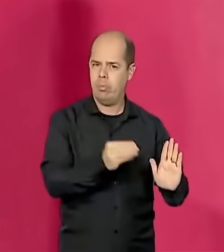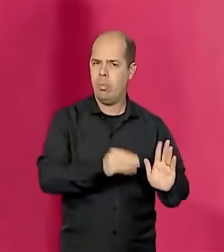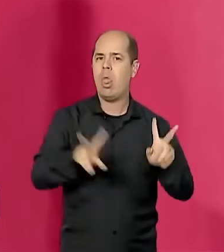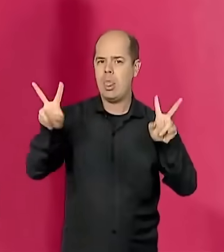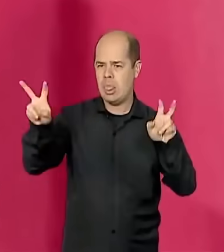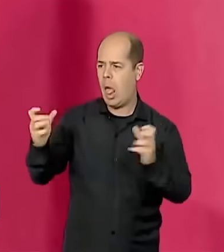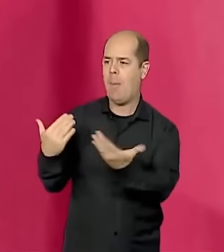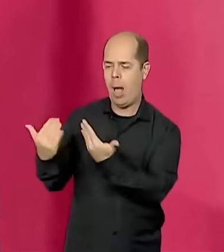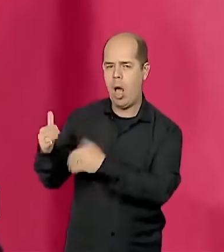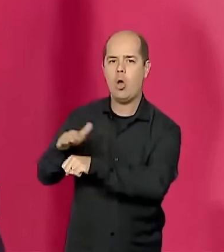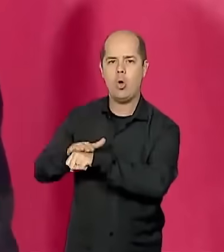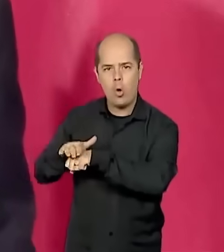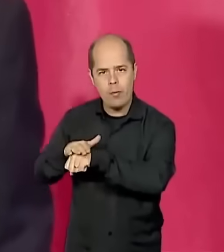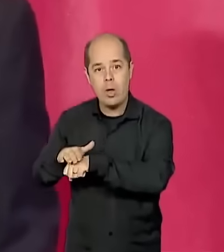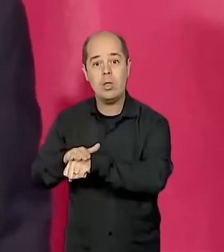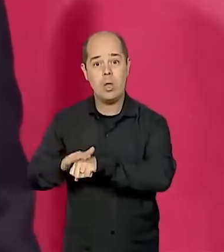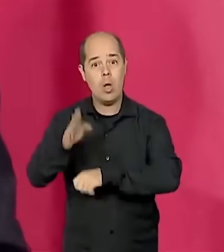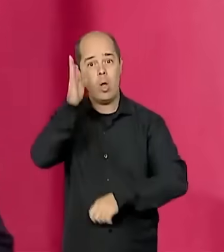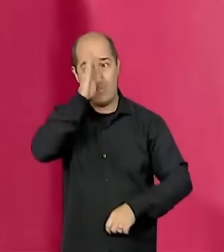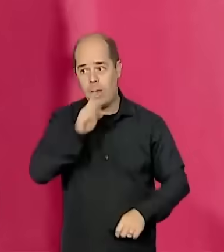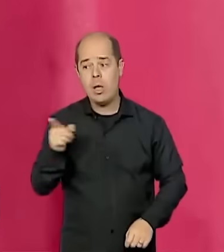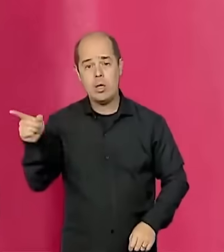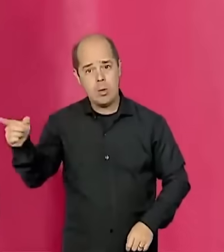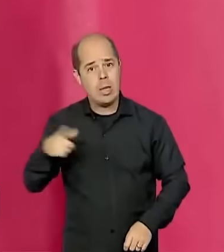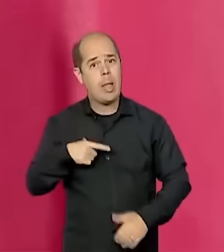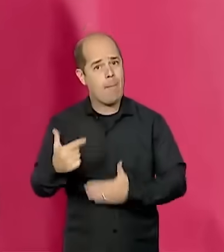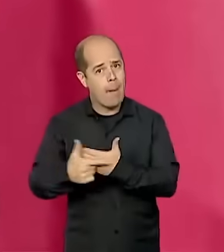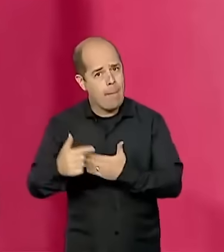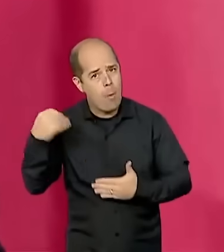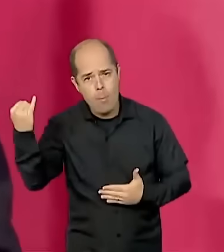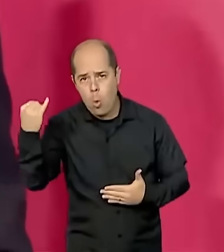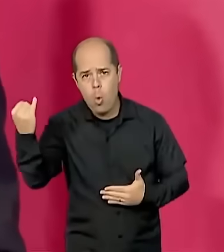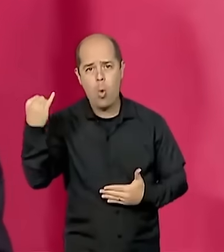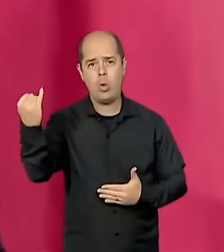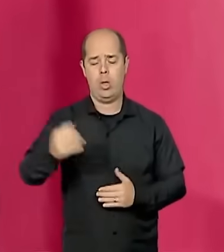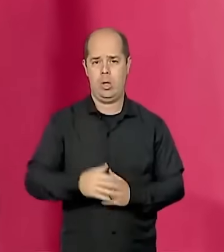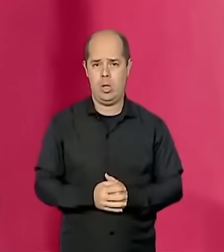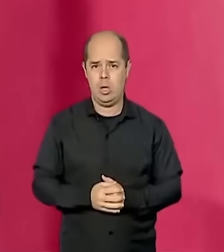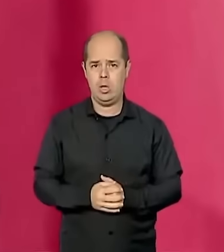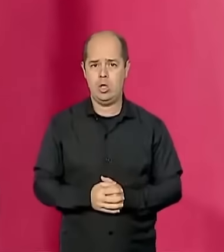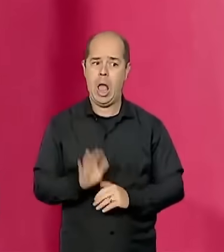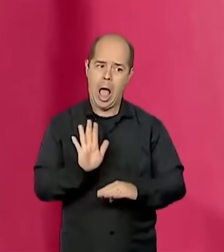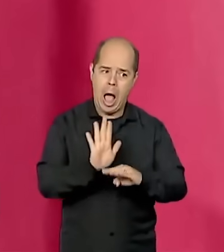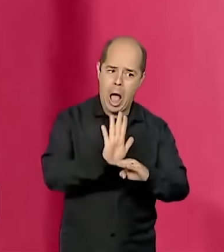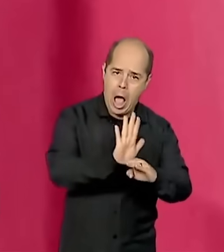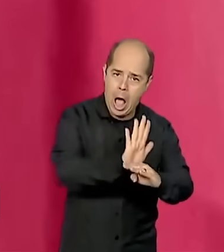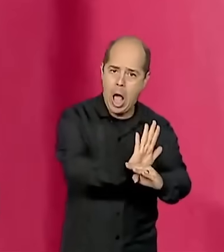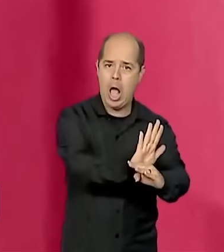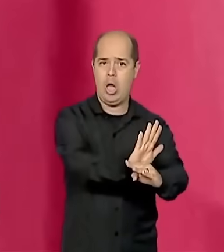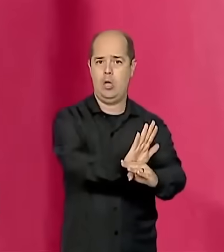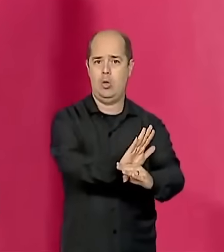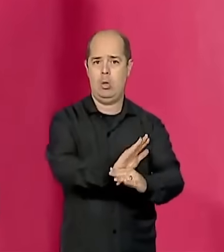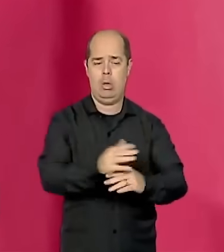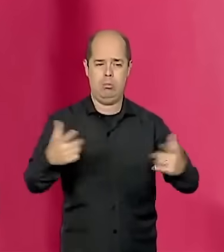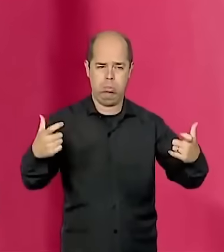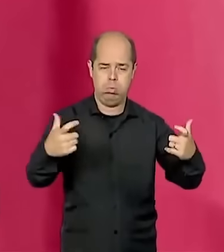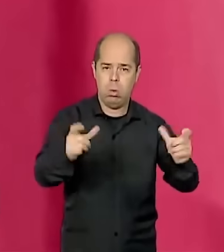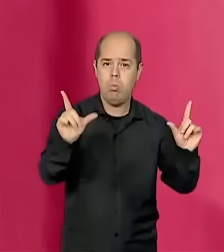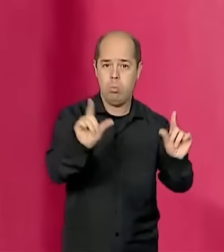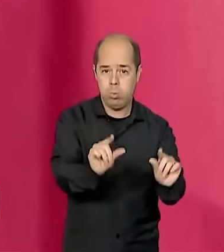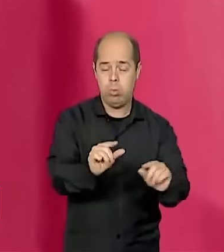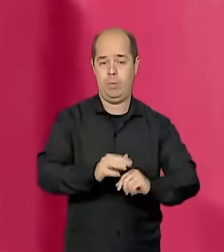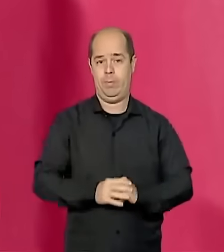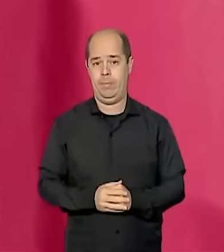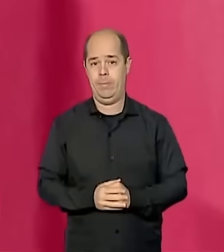tem um papel muito importante a desempenhar neste processo. Os conflitos no Oriente Médio perduram.